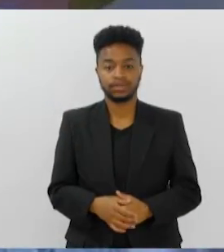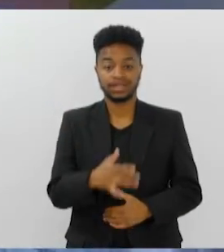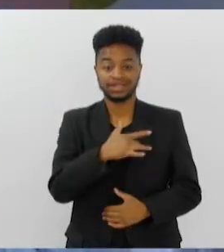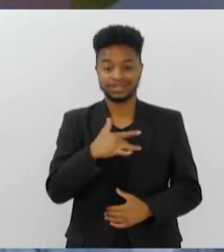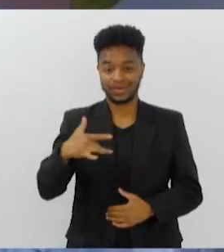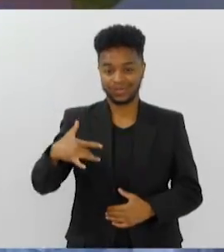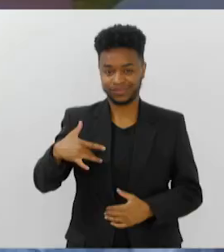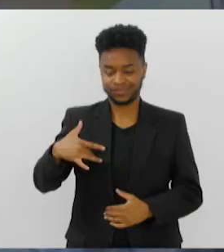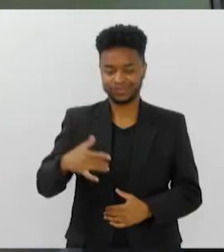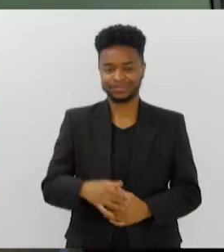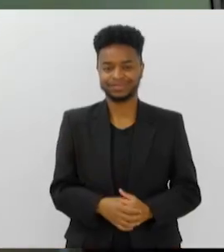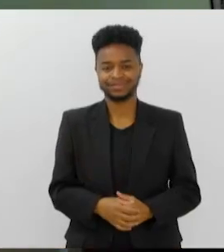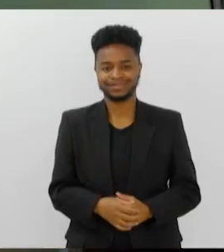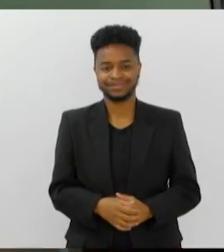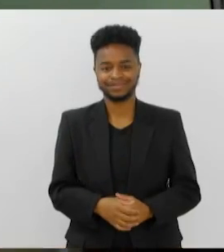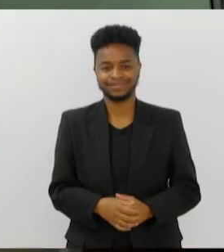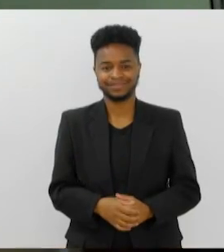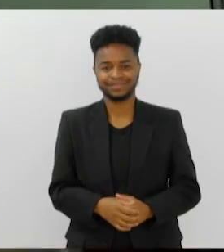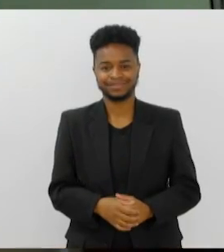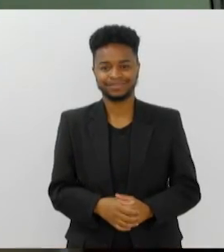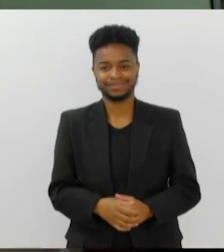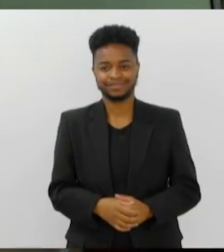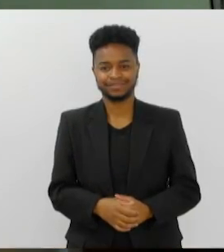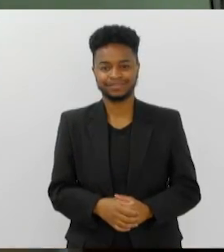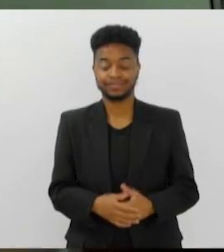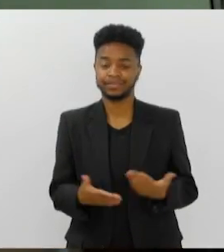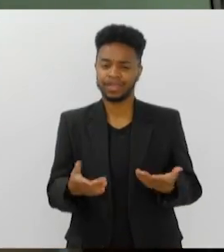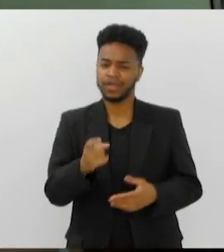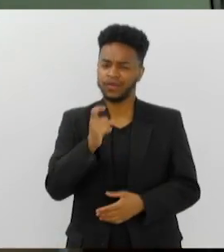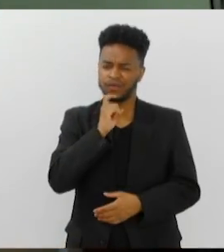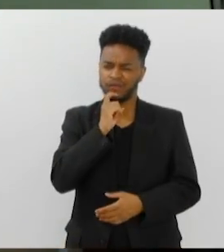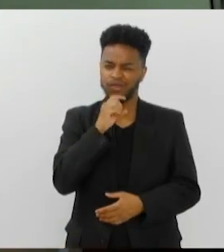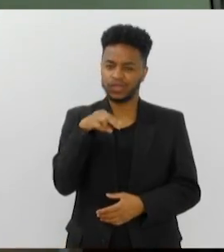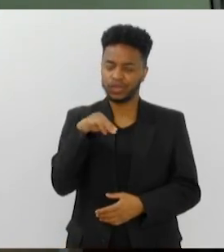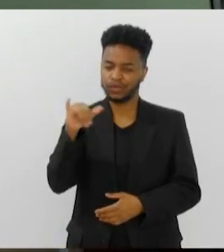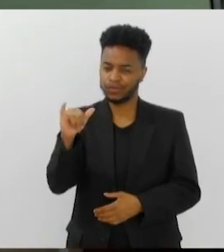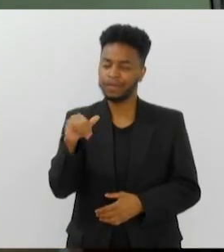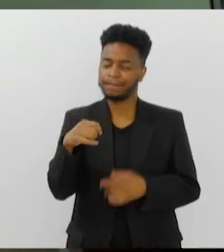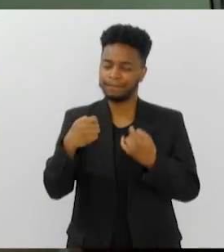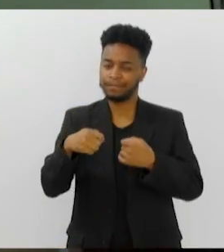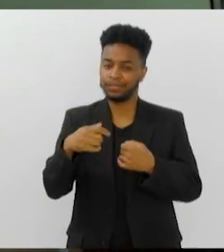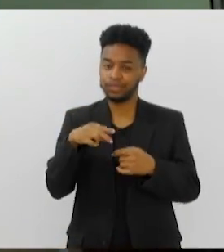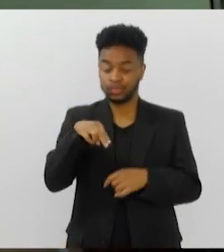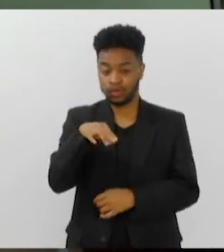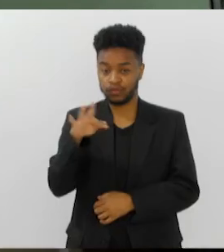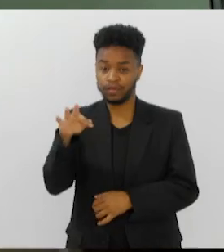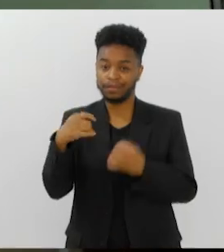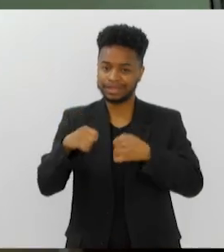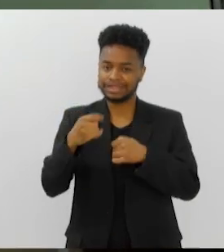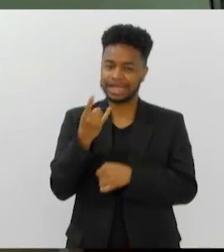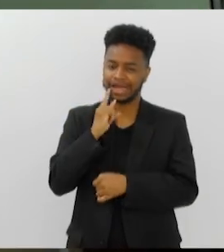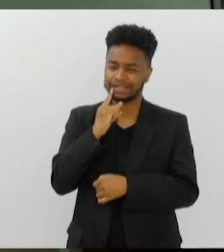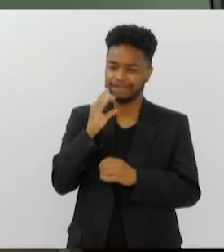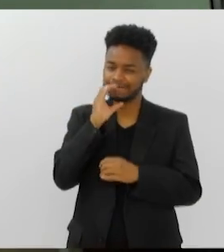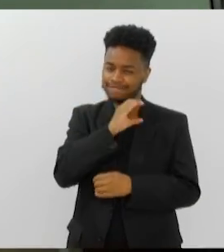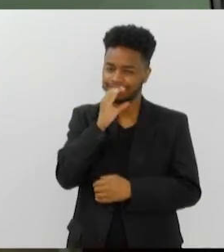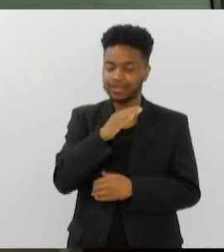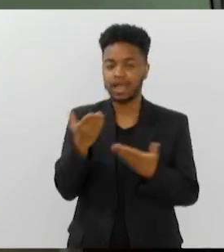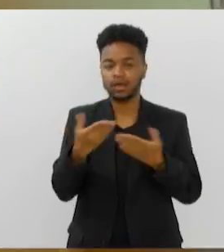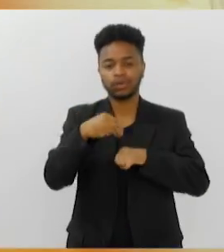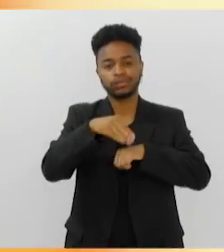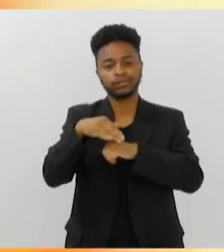Saúde! Com o frio de Friburgo, só uma cachaçinha para esquentar mesmo. Vamos ao nosso giro de notícias de